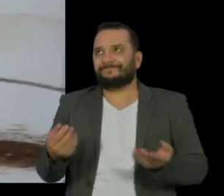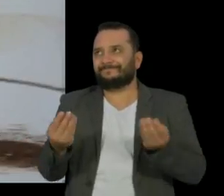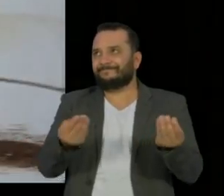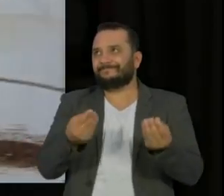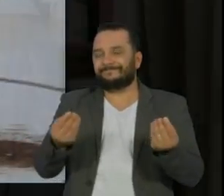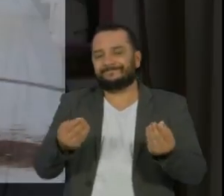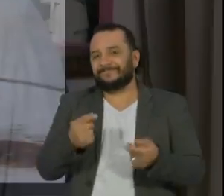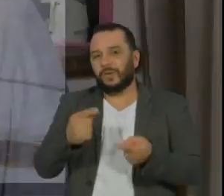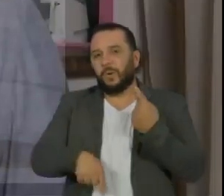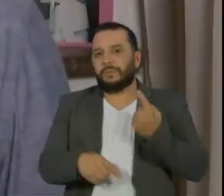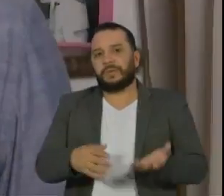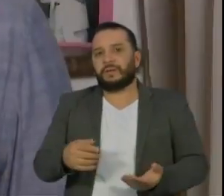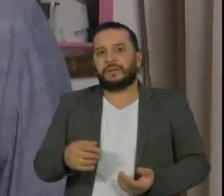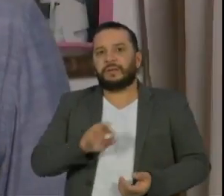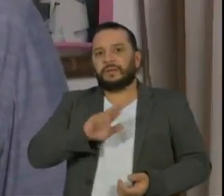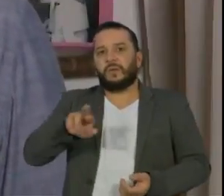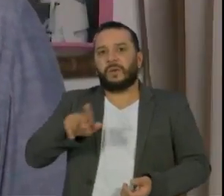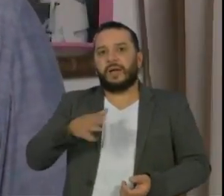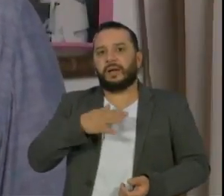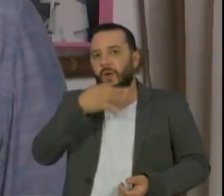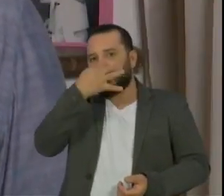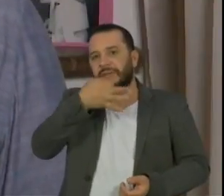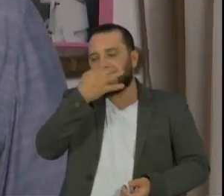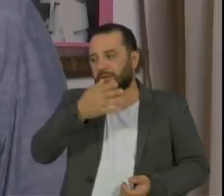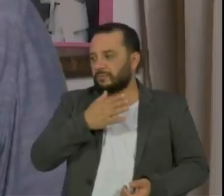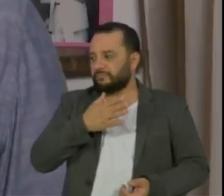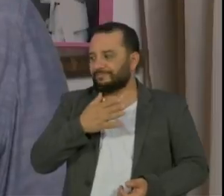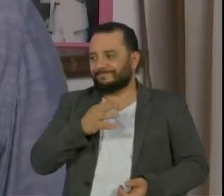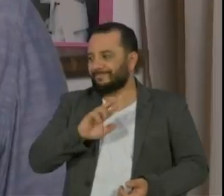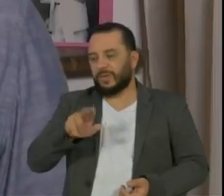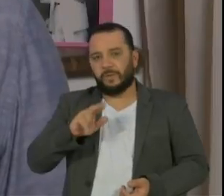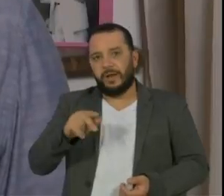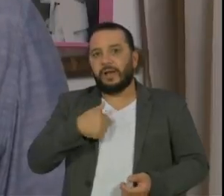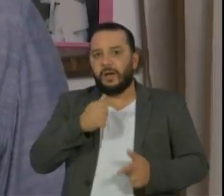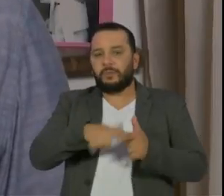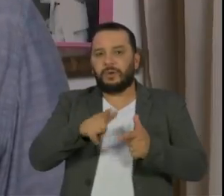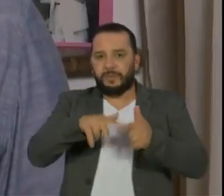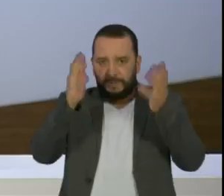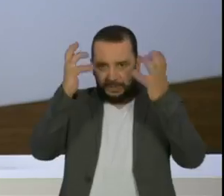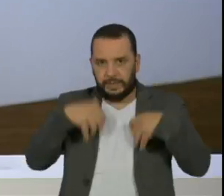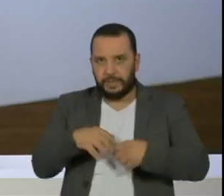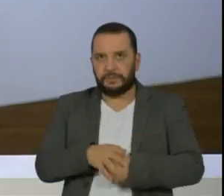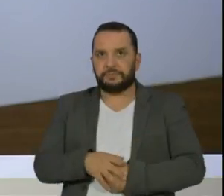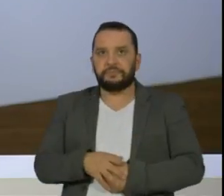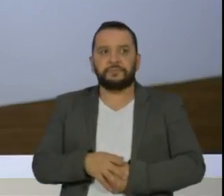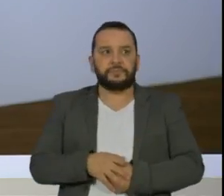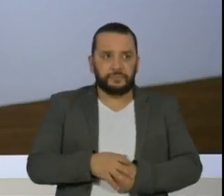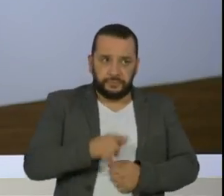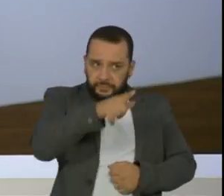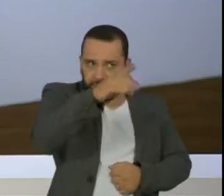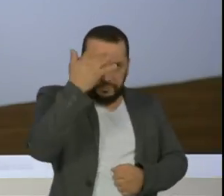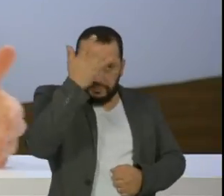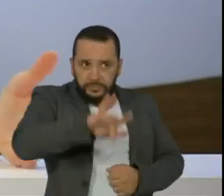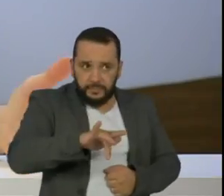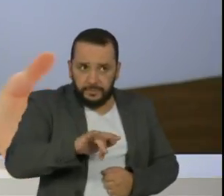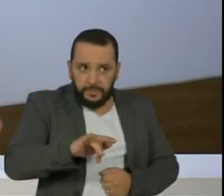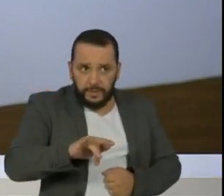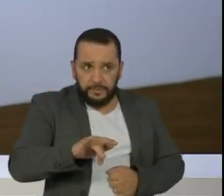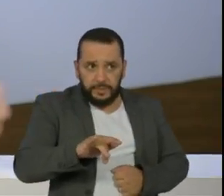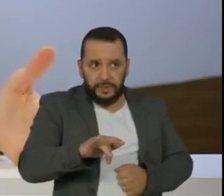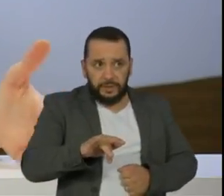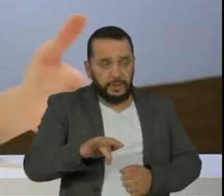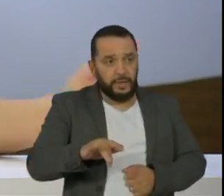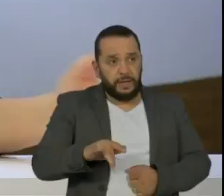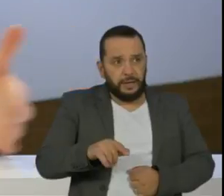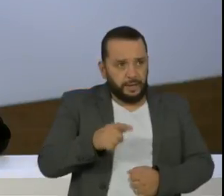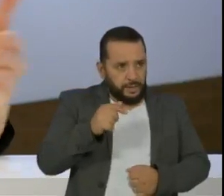de opinião ou de gosto, né? É uma questão, eu acho, mais séria. Só para entender, você falou que não sabia, que nunca nenhuma mulher, você